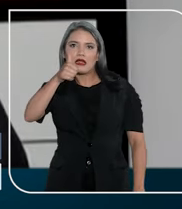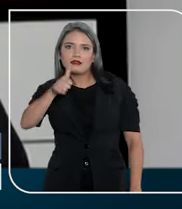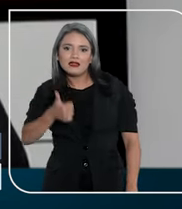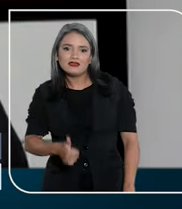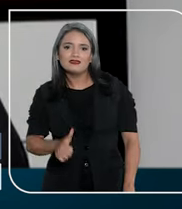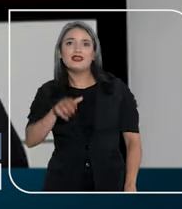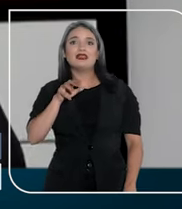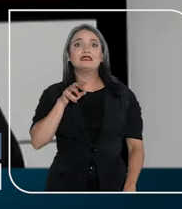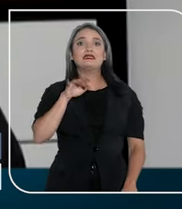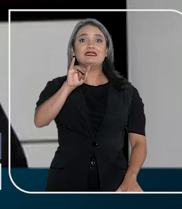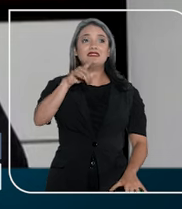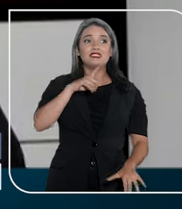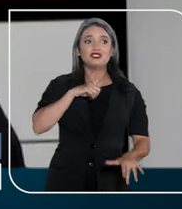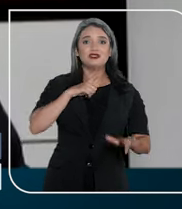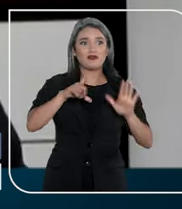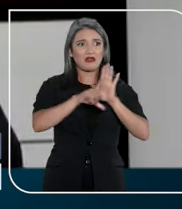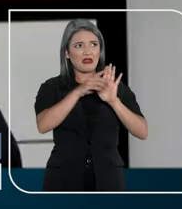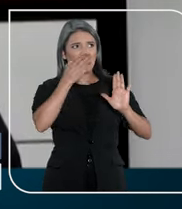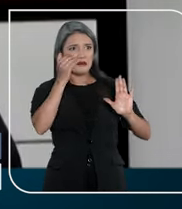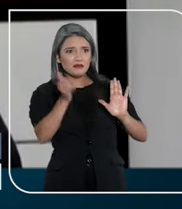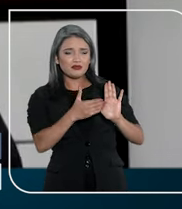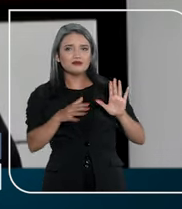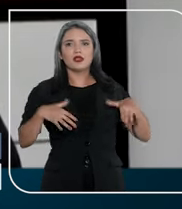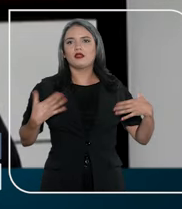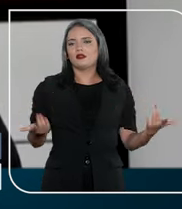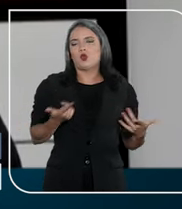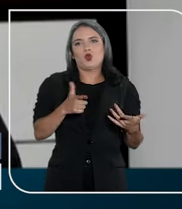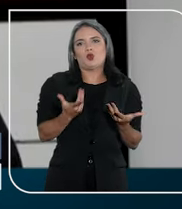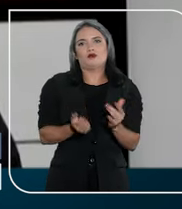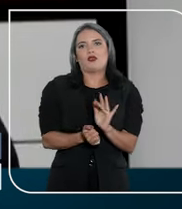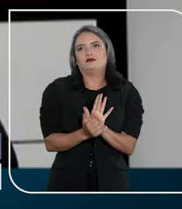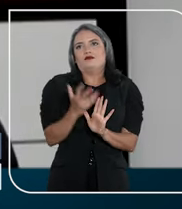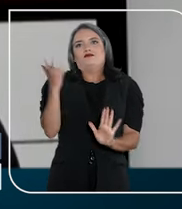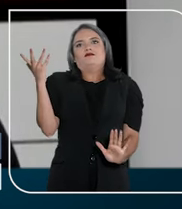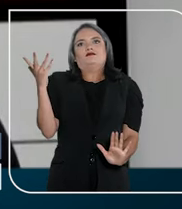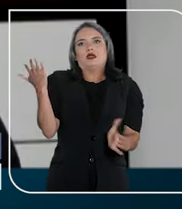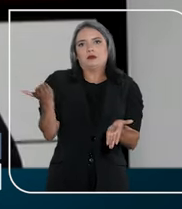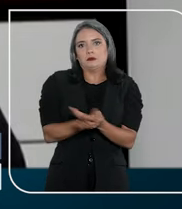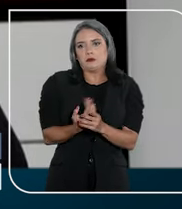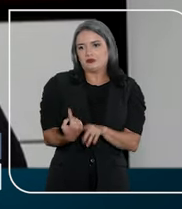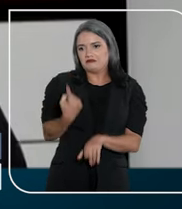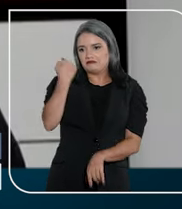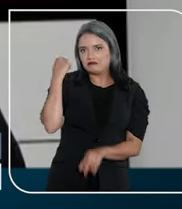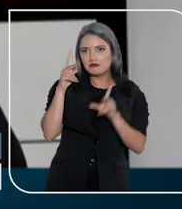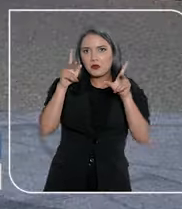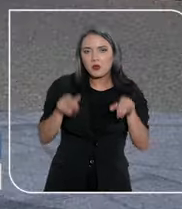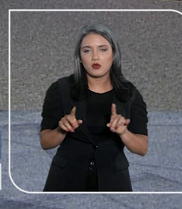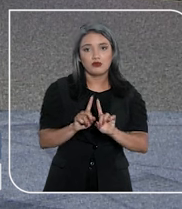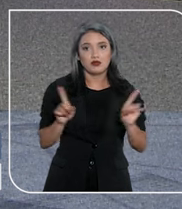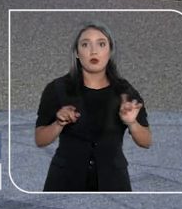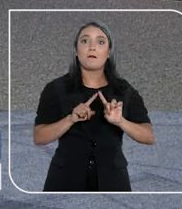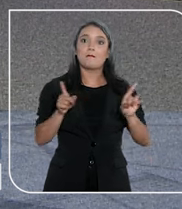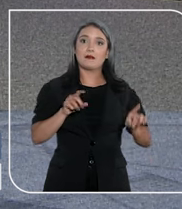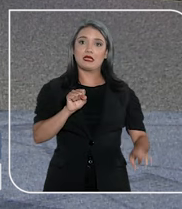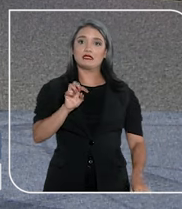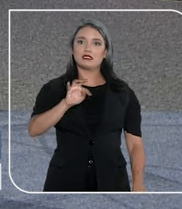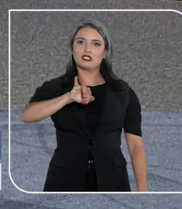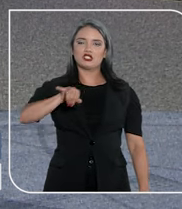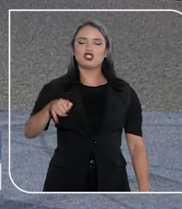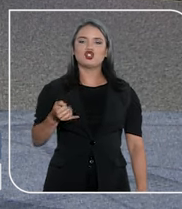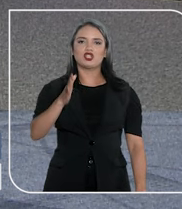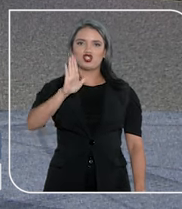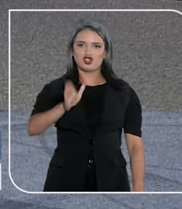caso concreto, ele não tem muitos precedentes nesse caso. Mas nós já temos precedentes do STJ. Professor